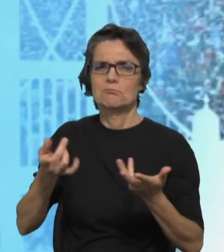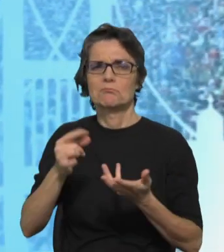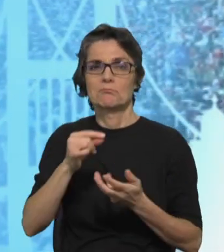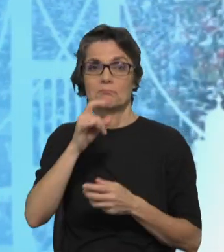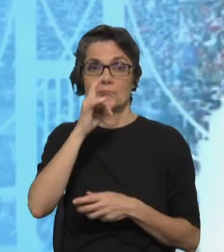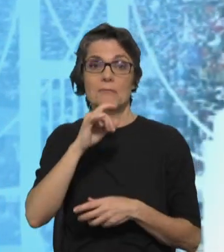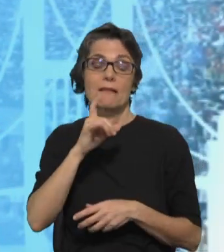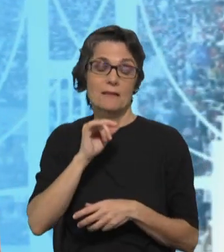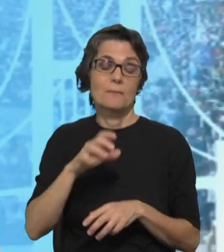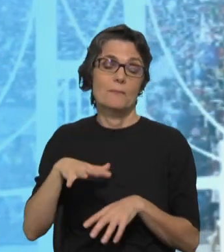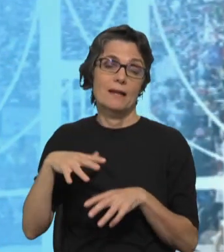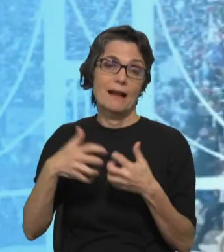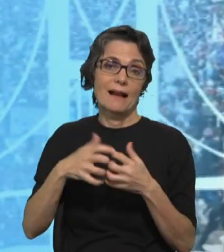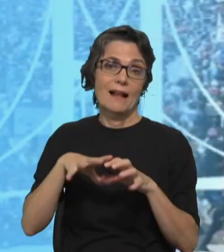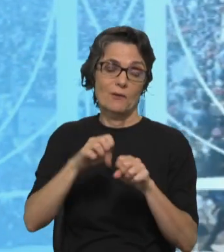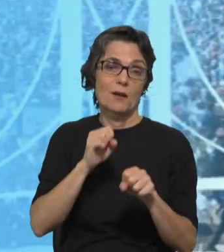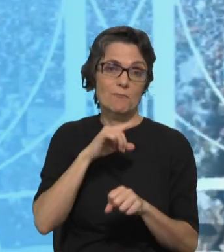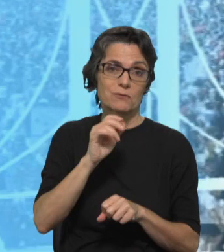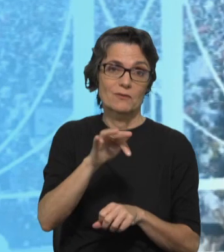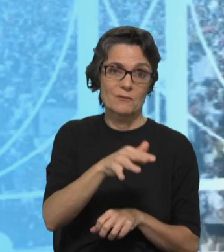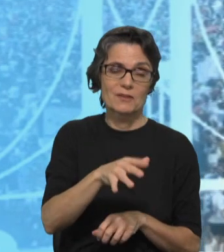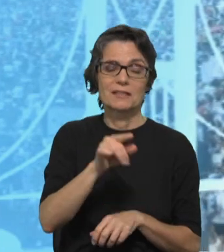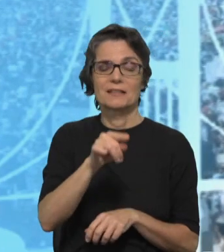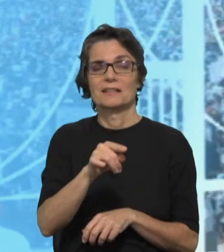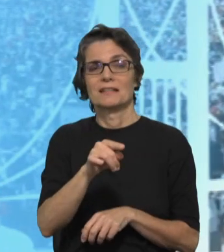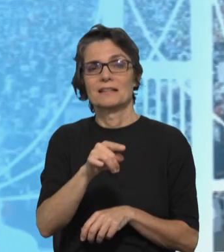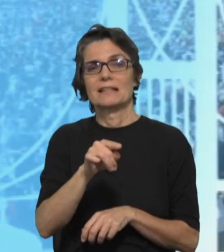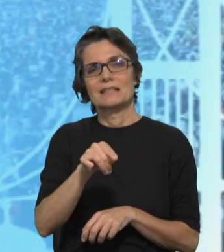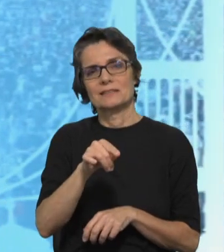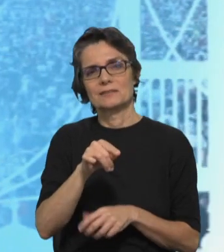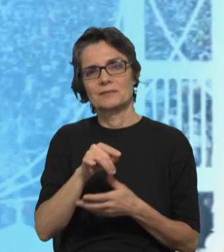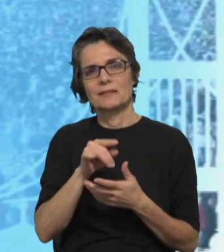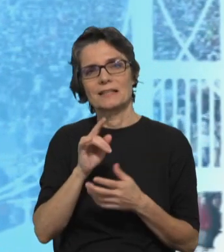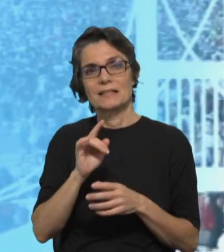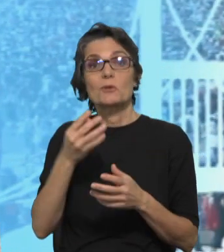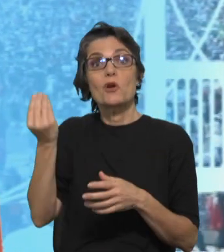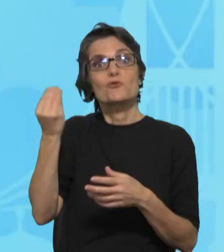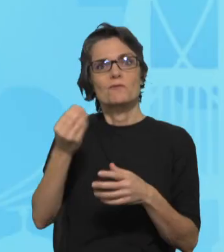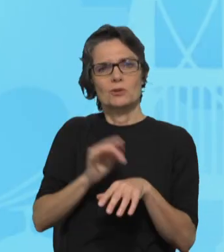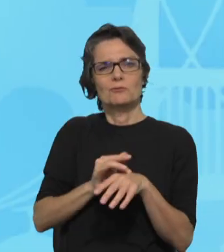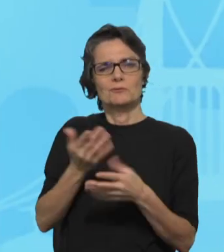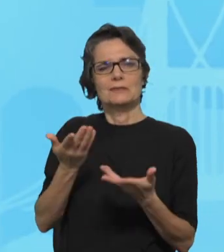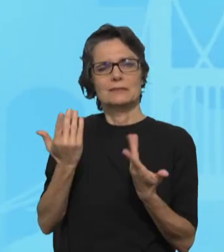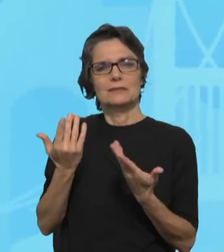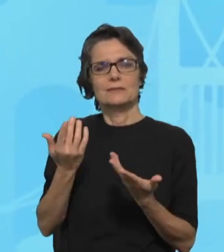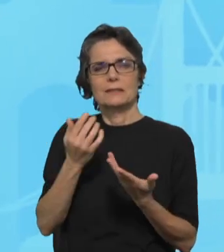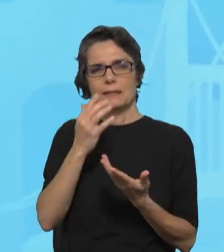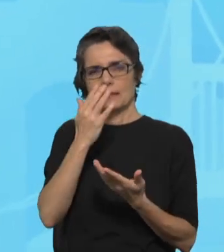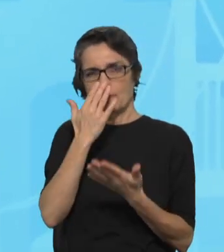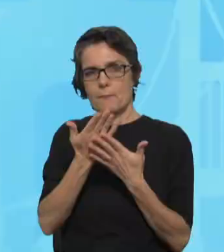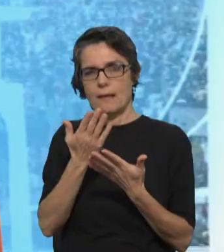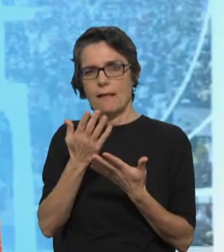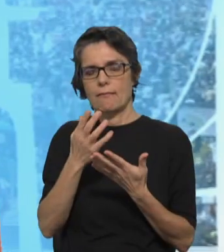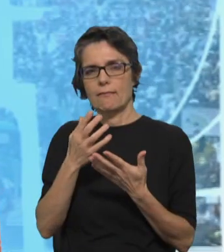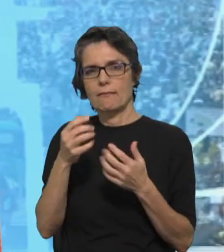ia acabar. E eu acho que isso era uma das questões fundamentais. A juventude era muito sensível a esta questão da guerra? A